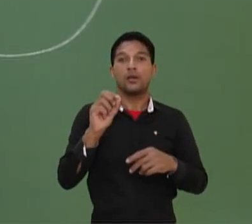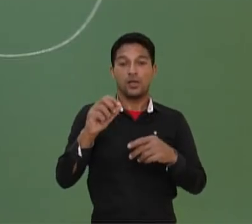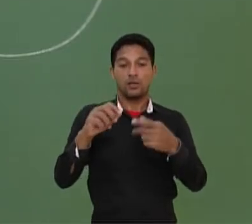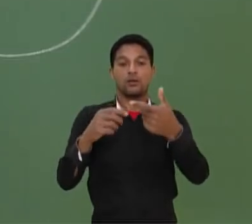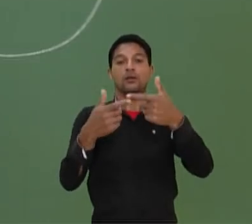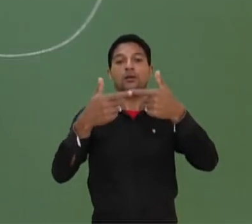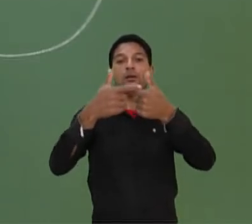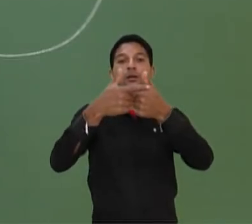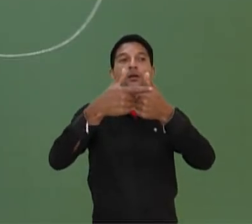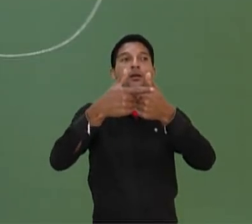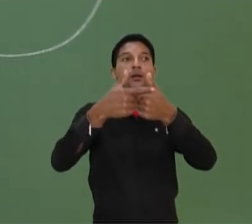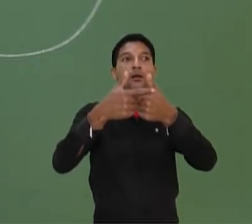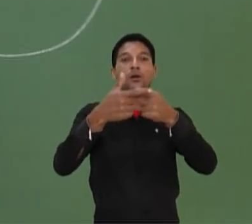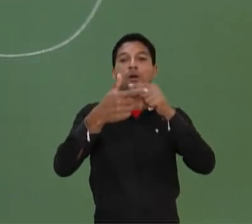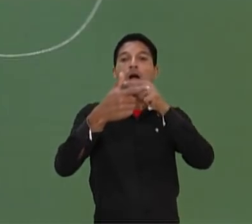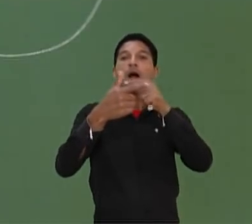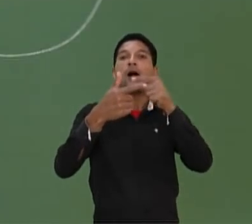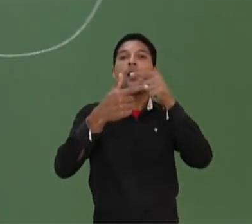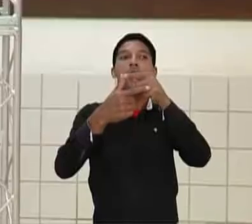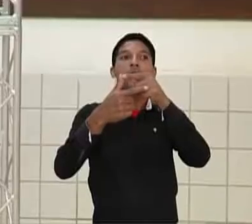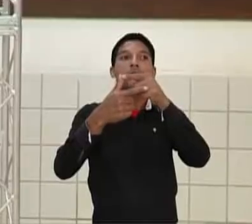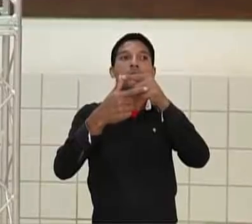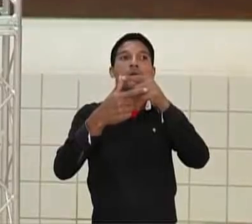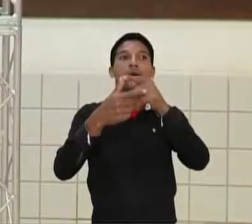Beleza? Vamos conferir o resultado na tela?